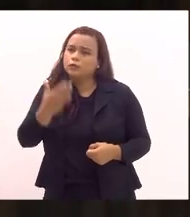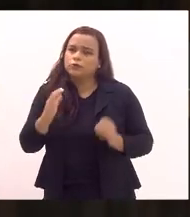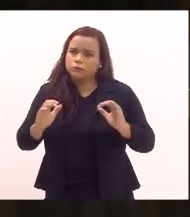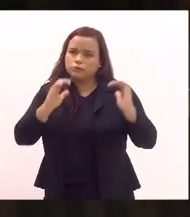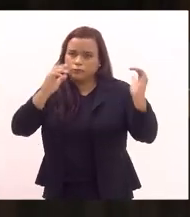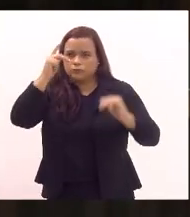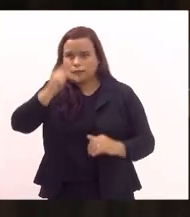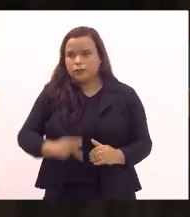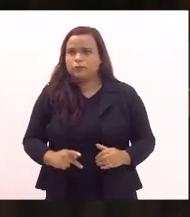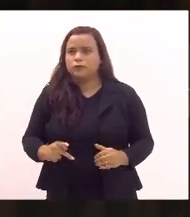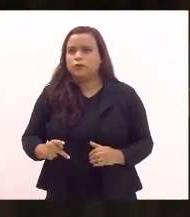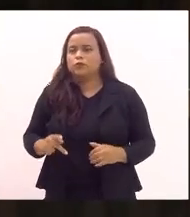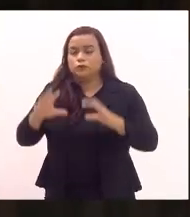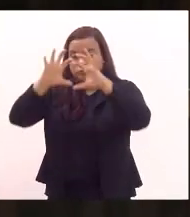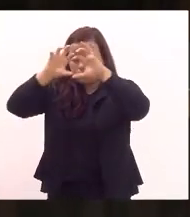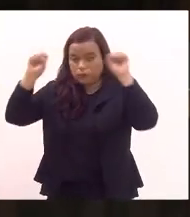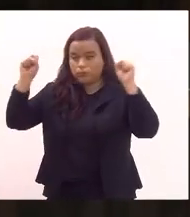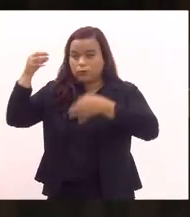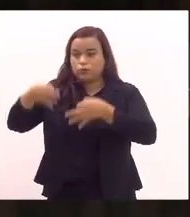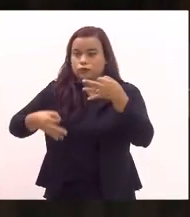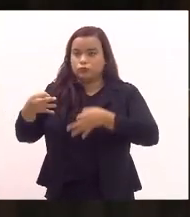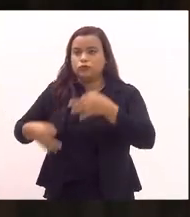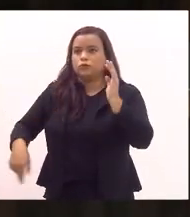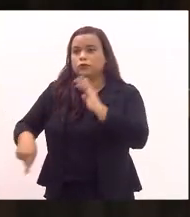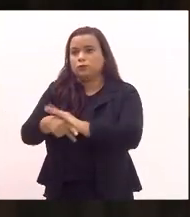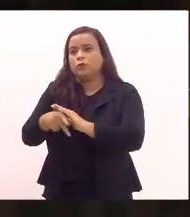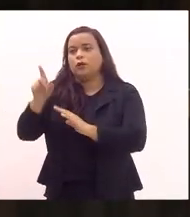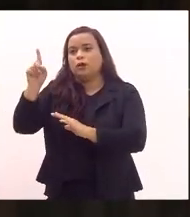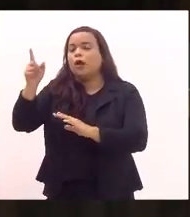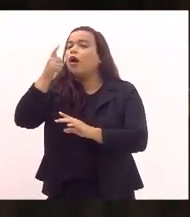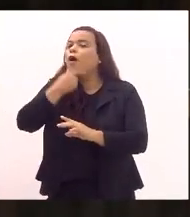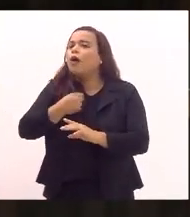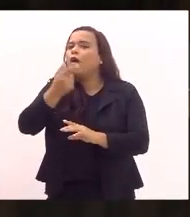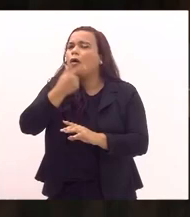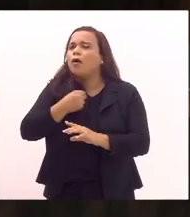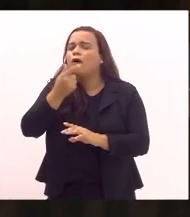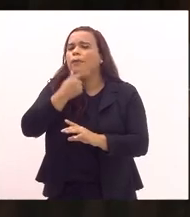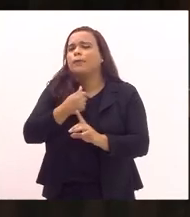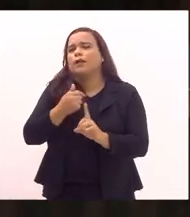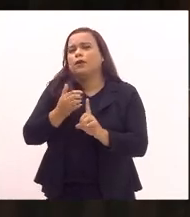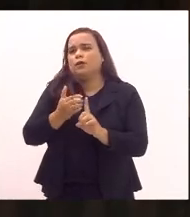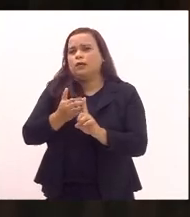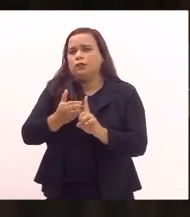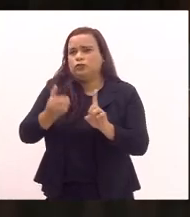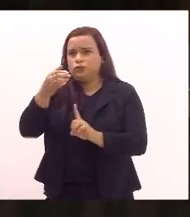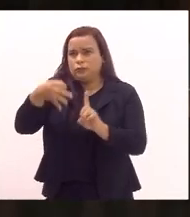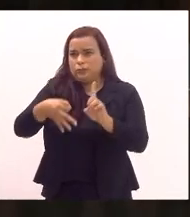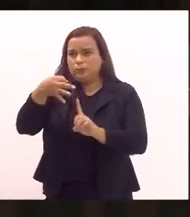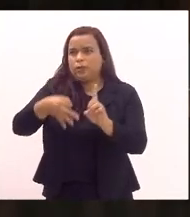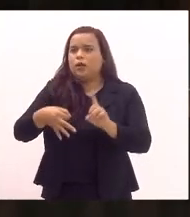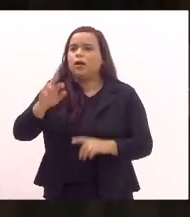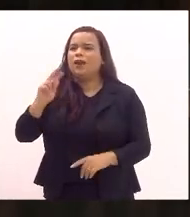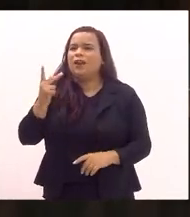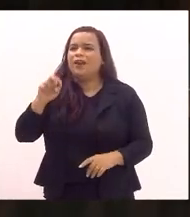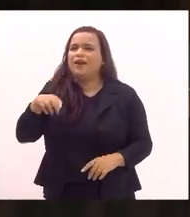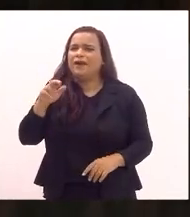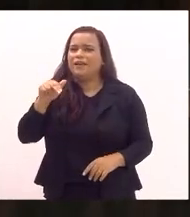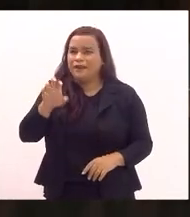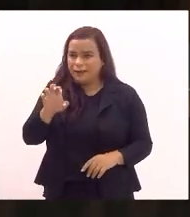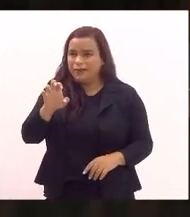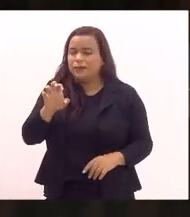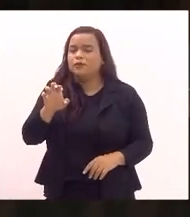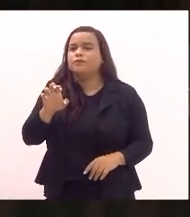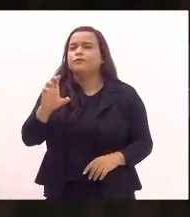excelentíssimo senhor presidente do Tribunal de Justiça do Estado do Rio de Janeiro Desembargador Henrique Carlos de Andrade Figueira que o programa Justiça Itinerante